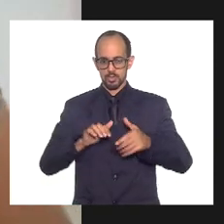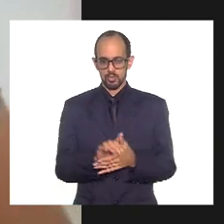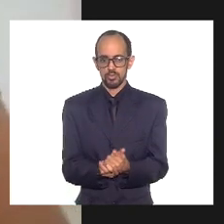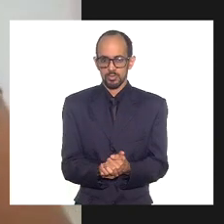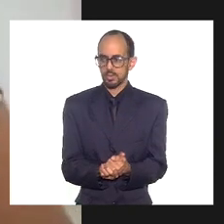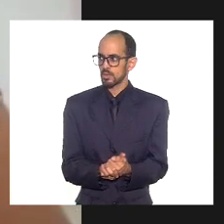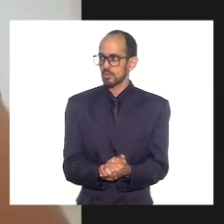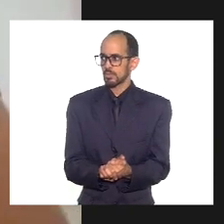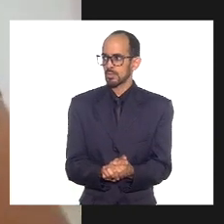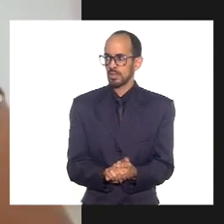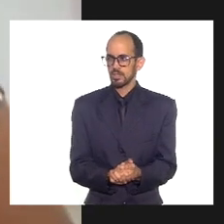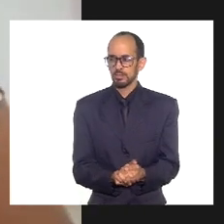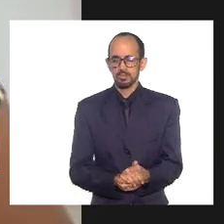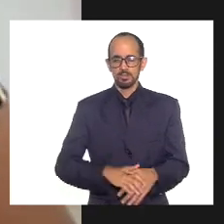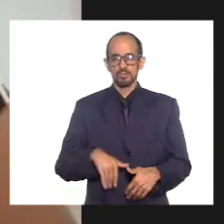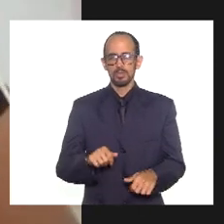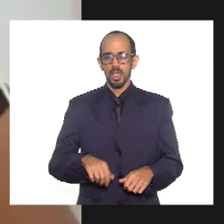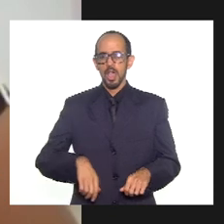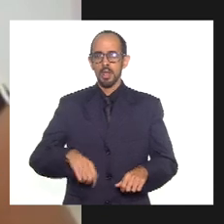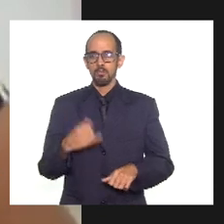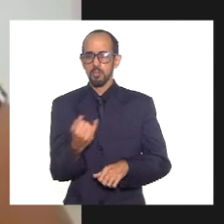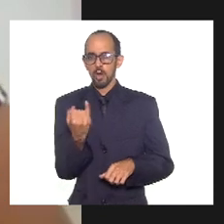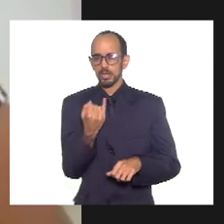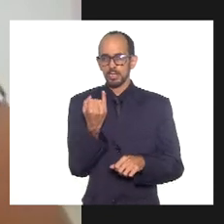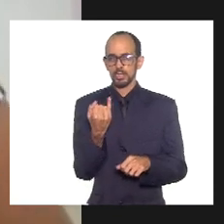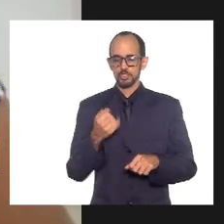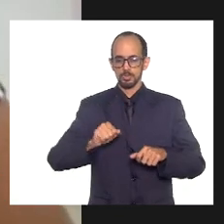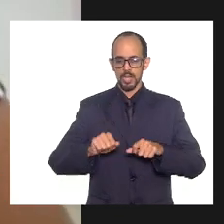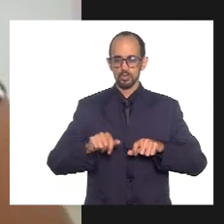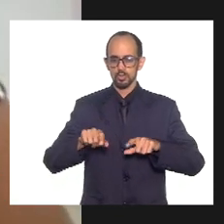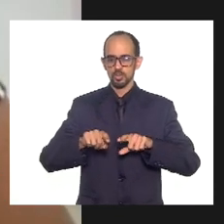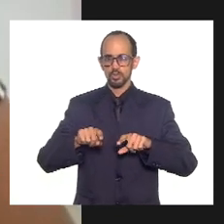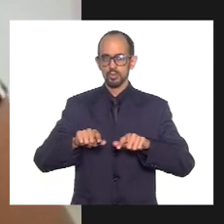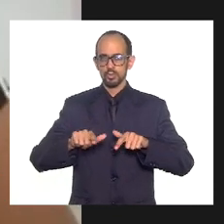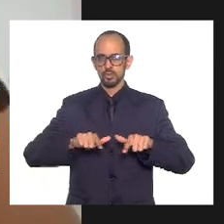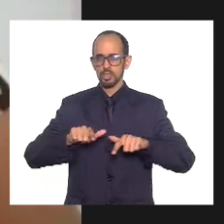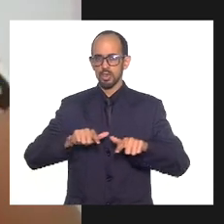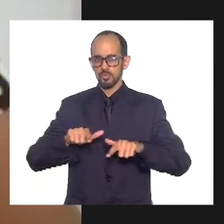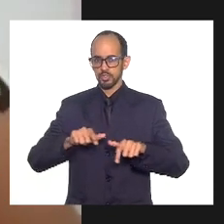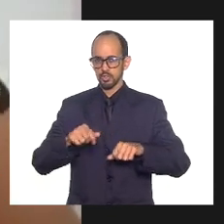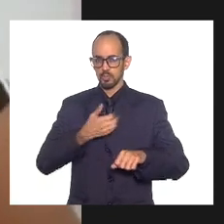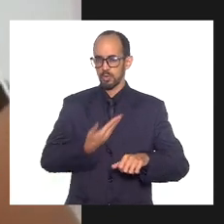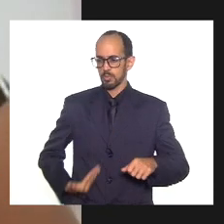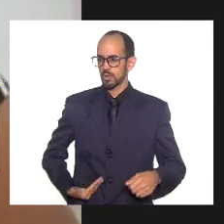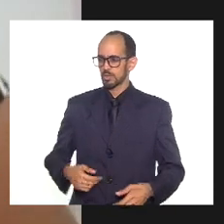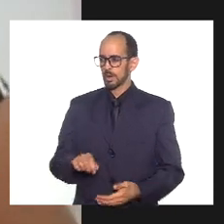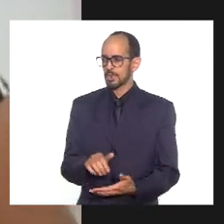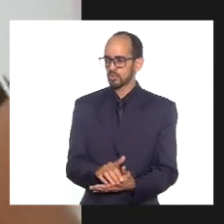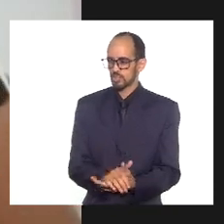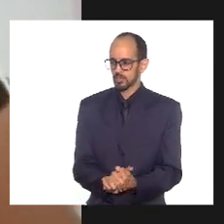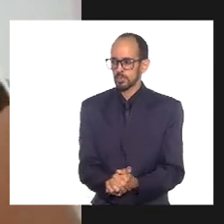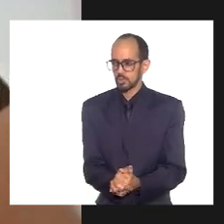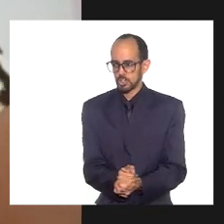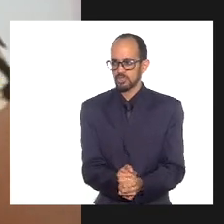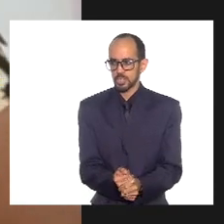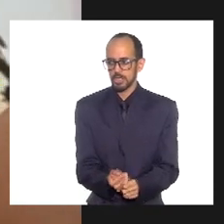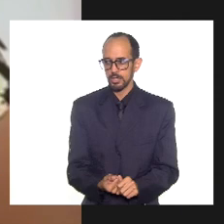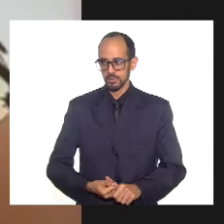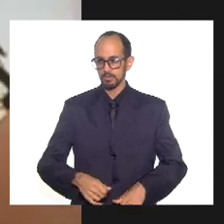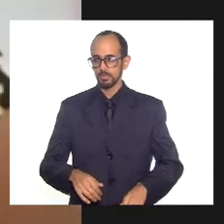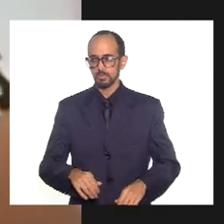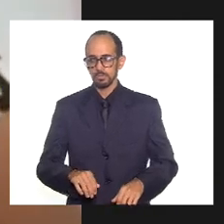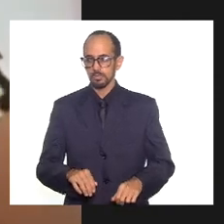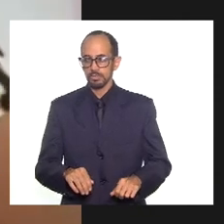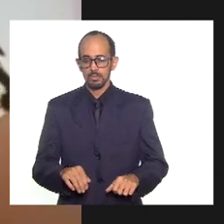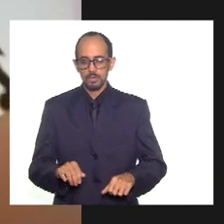consideramos importante para o serviço público. Nesse sentido também, a emenda 25 estende